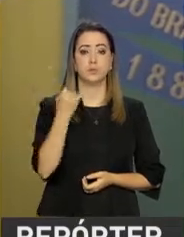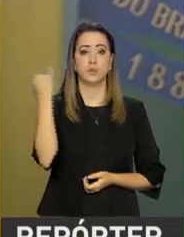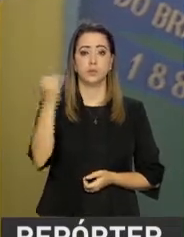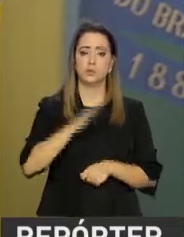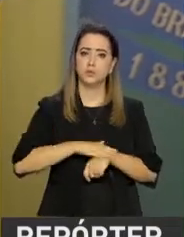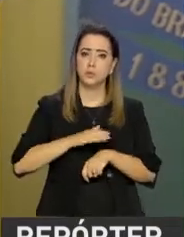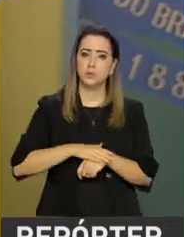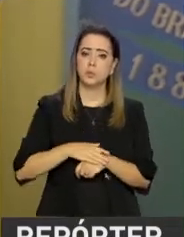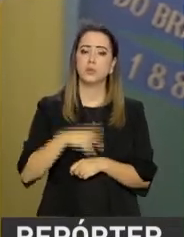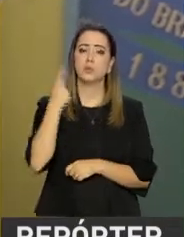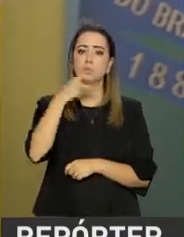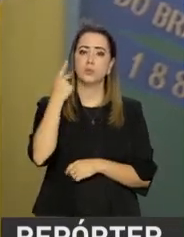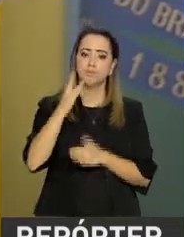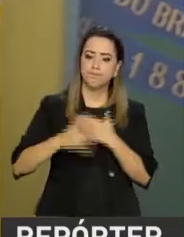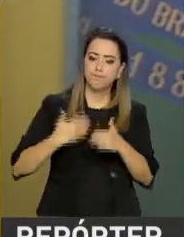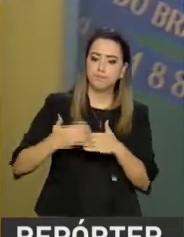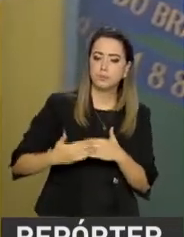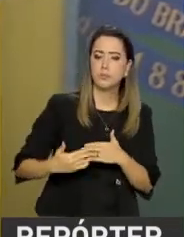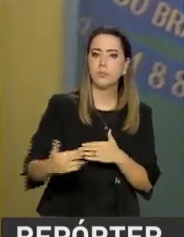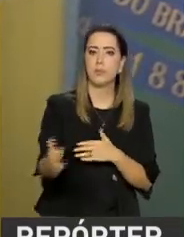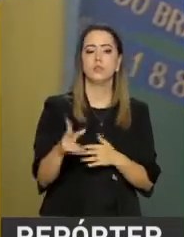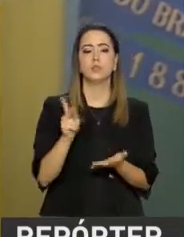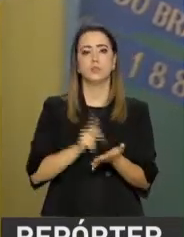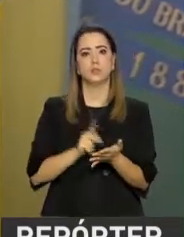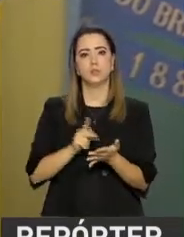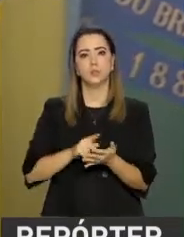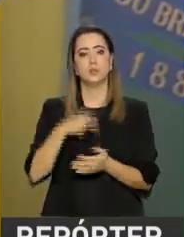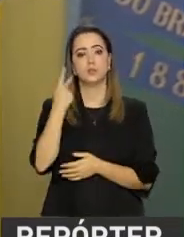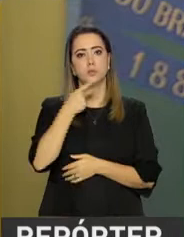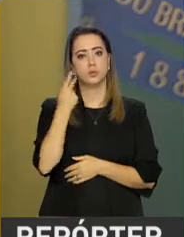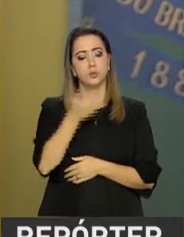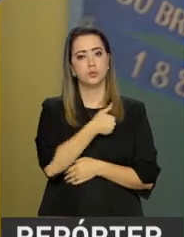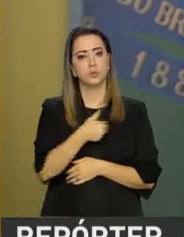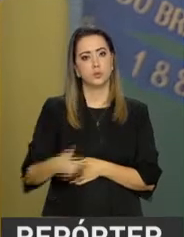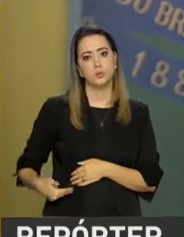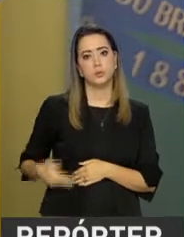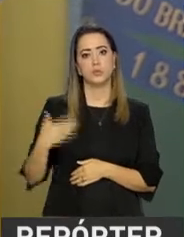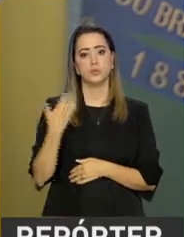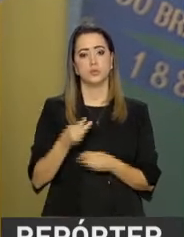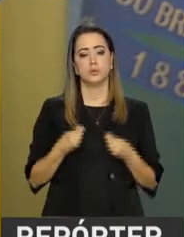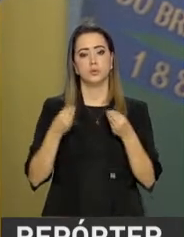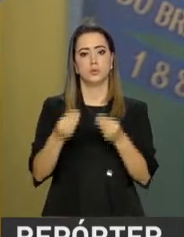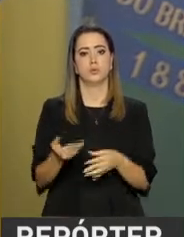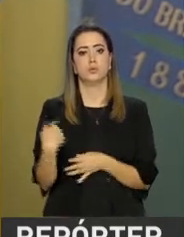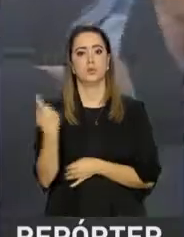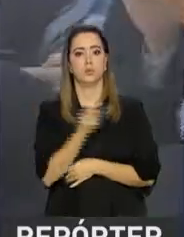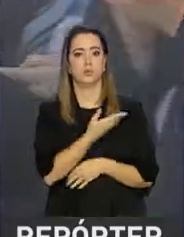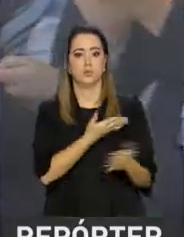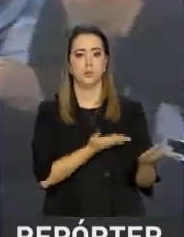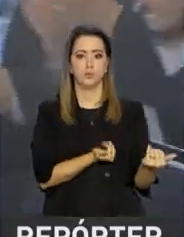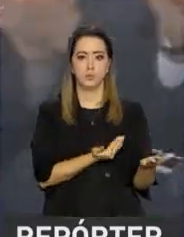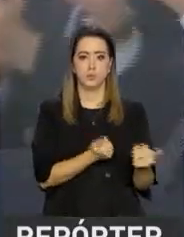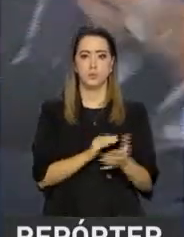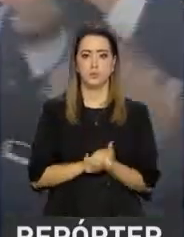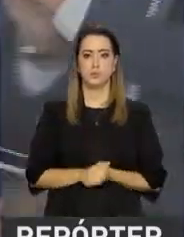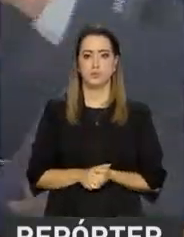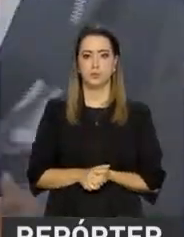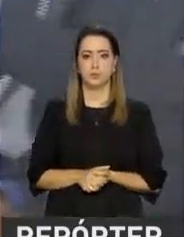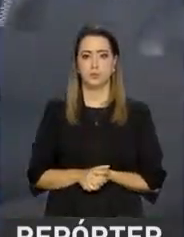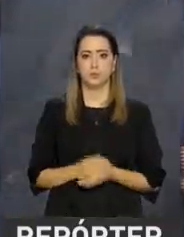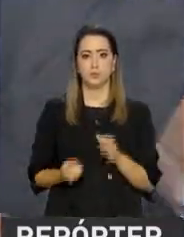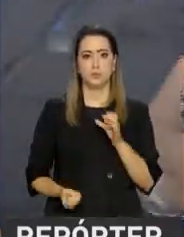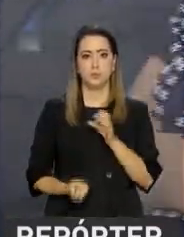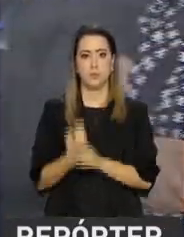duradoura de uma verdadeira política de estado para os nossos jovens ao